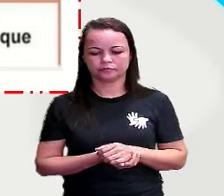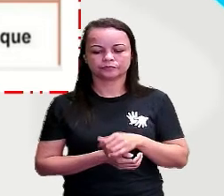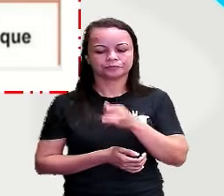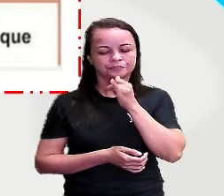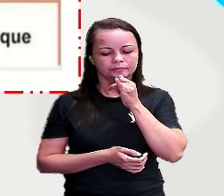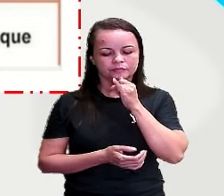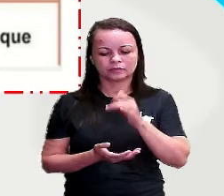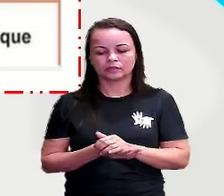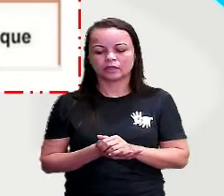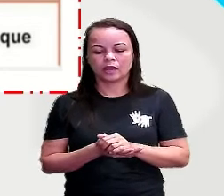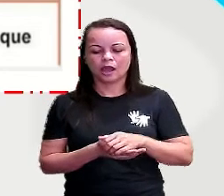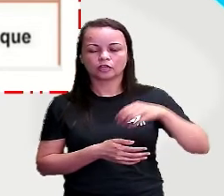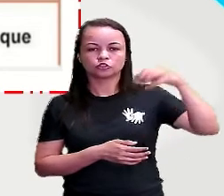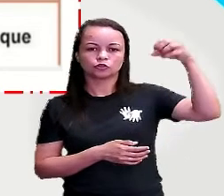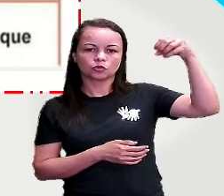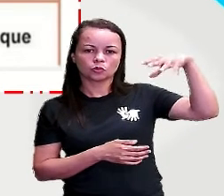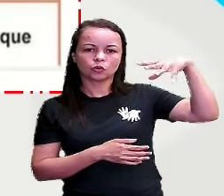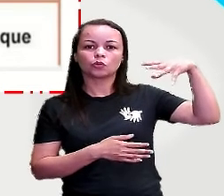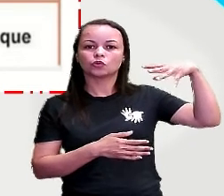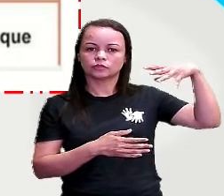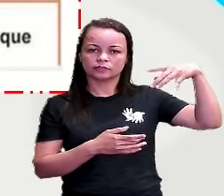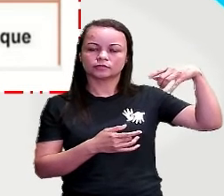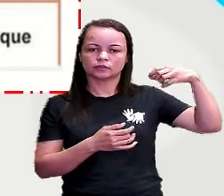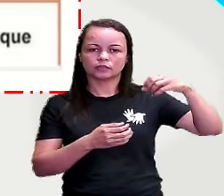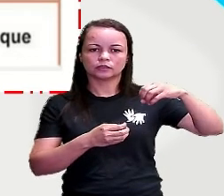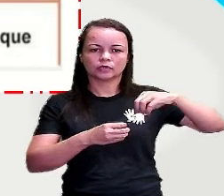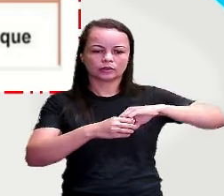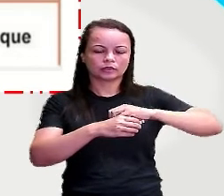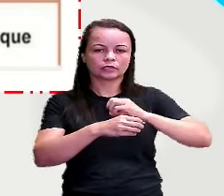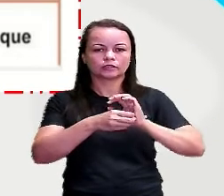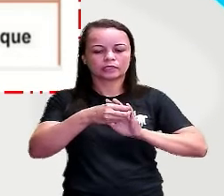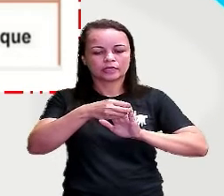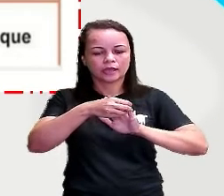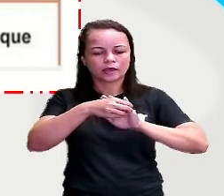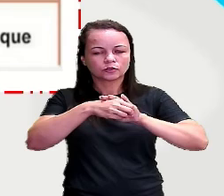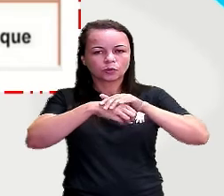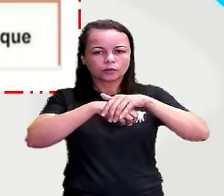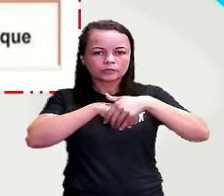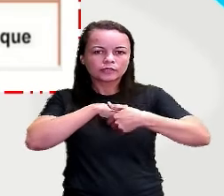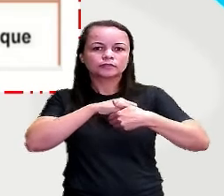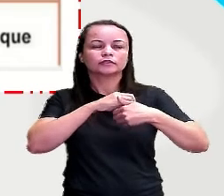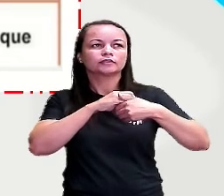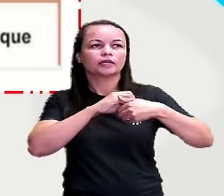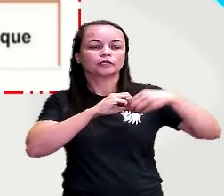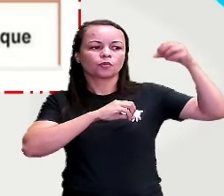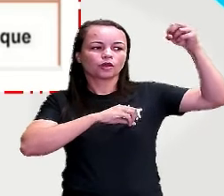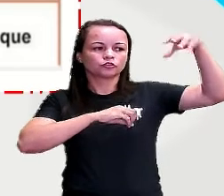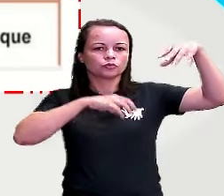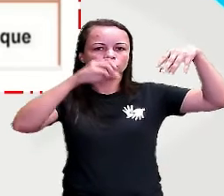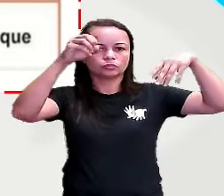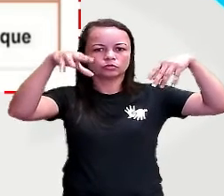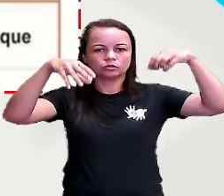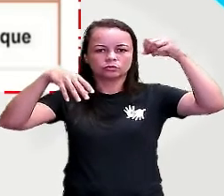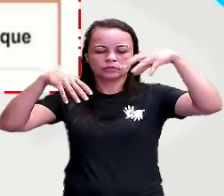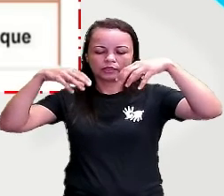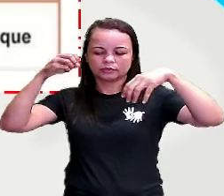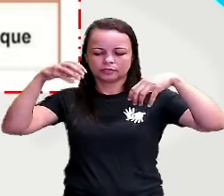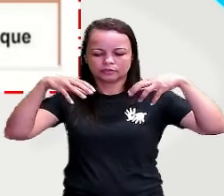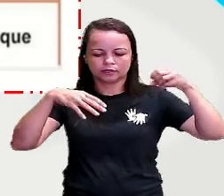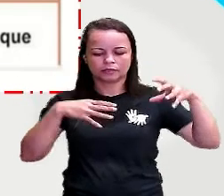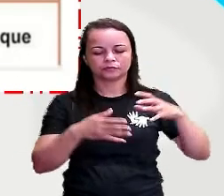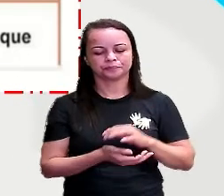anoitecia. Então, ali ia anoitecendo, na mesma proporção aí as luzes iam se acendendo também, né?